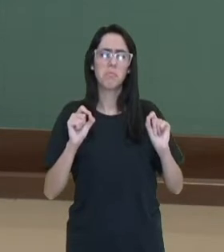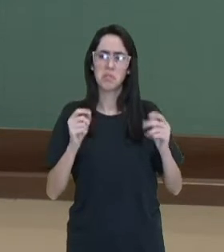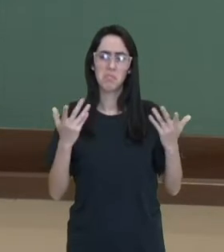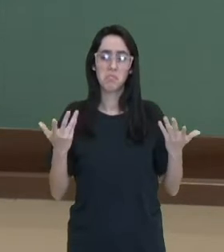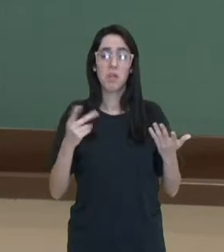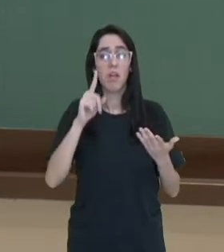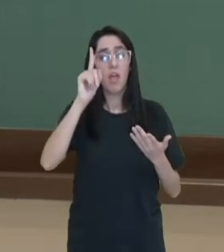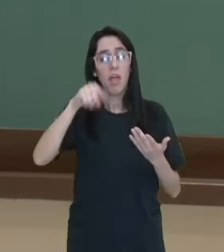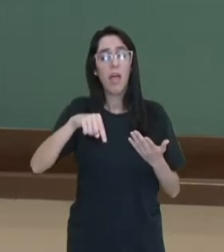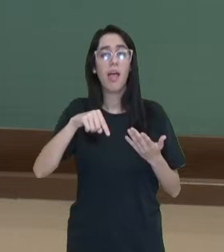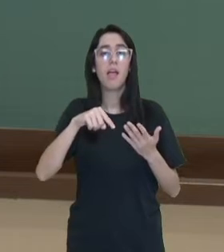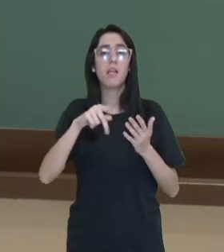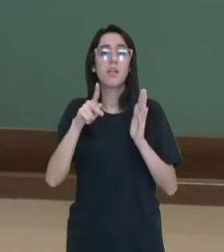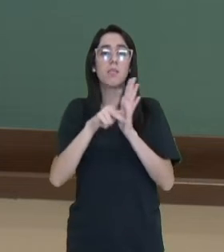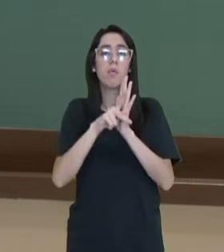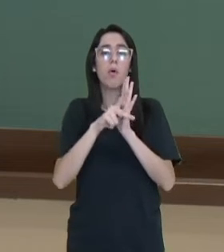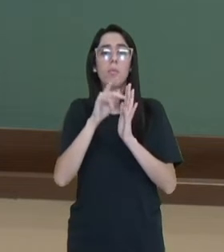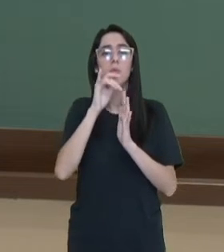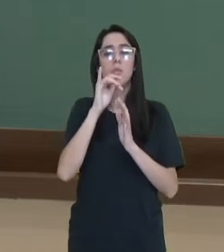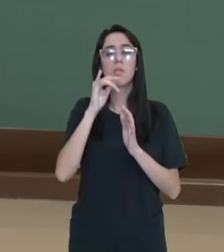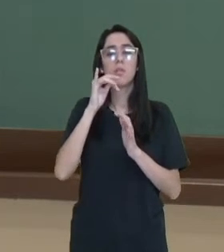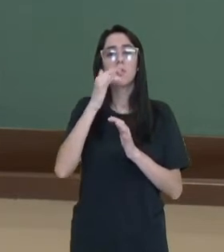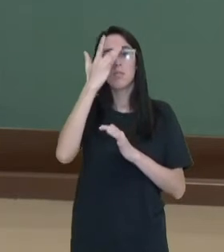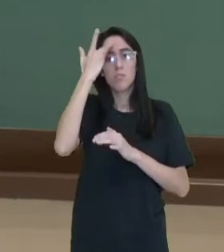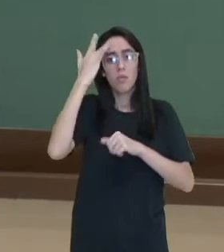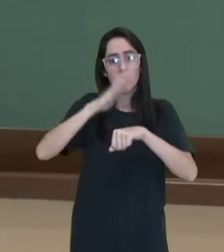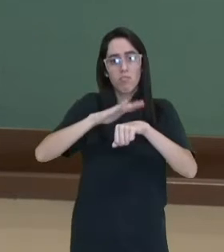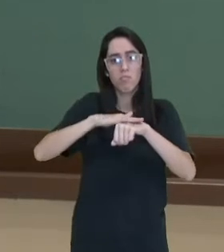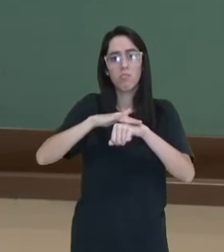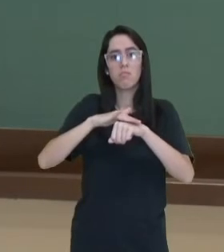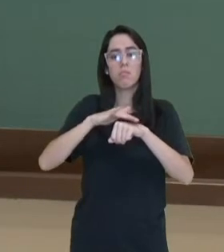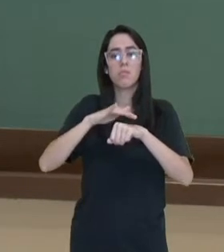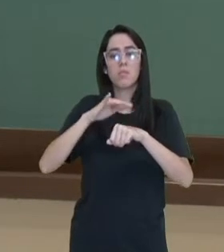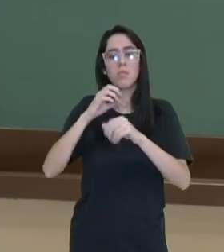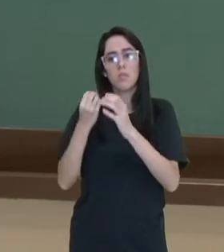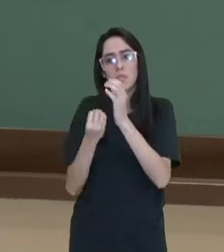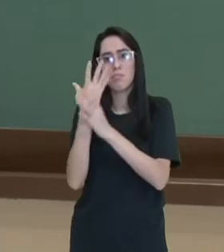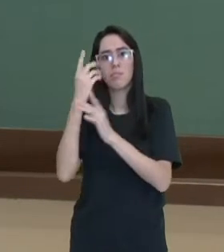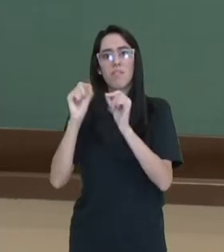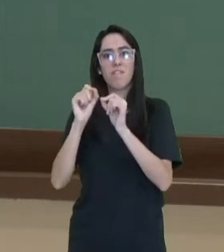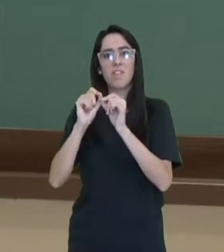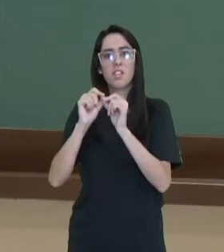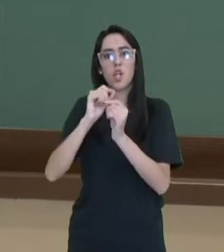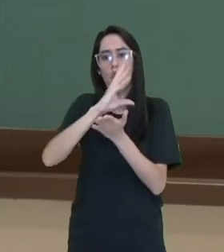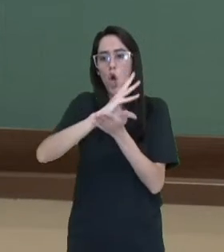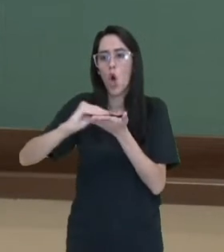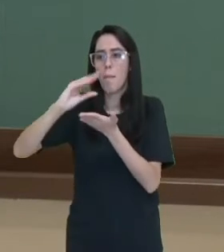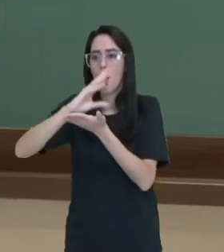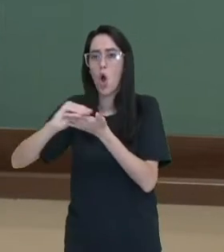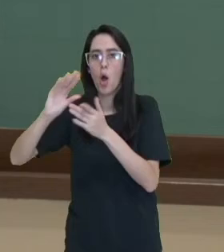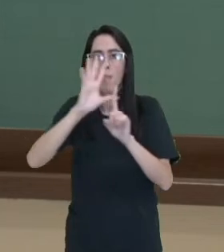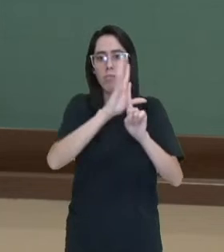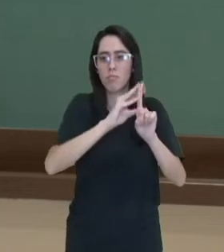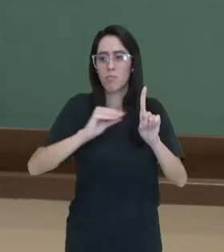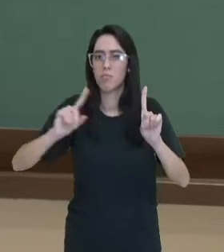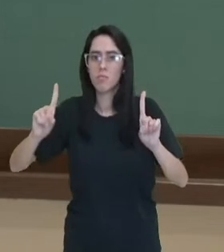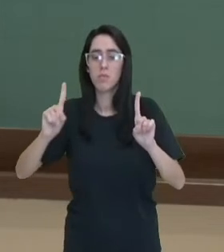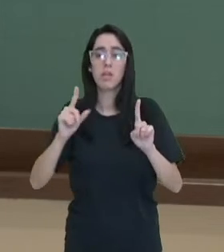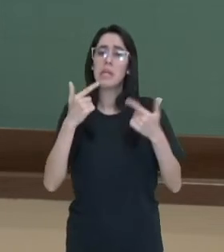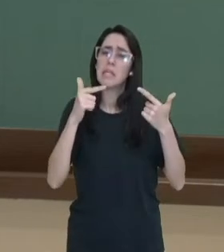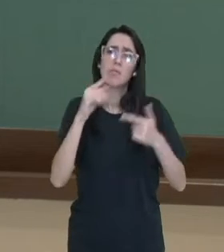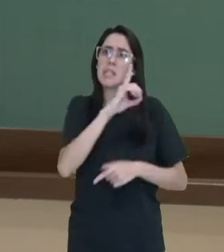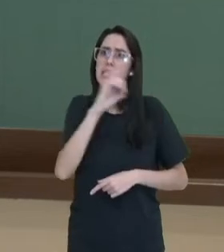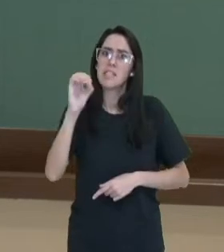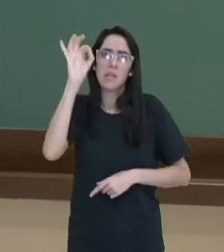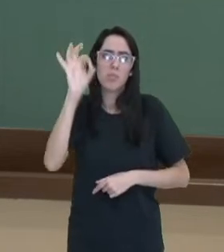processo artificial que faz uma reprodução de cópias genéticas. Lembrando que não existe um ser 100% geneticamente igual ao